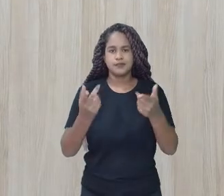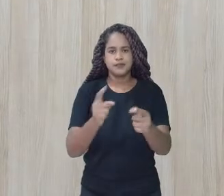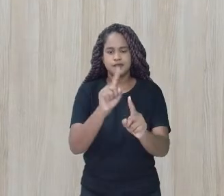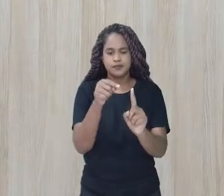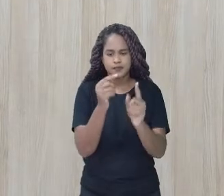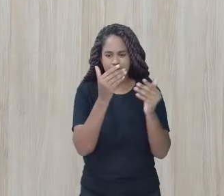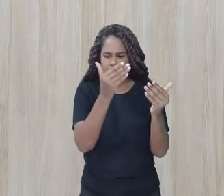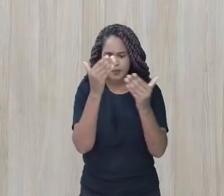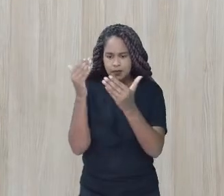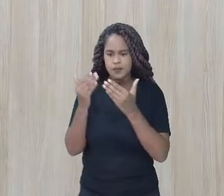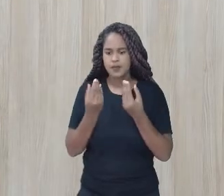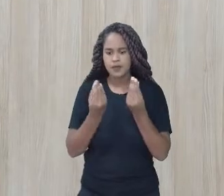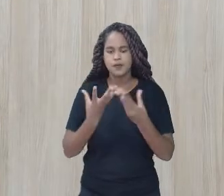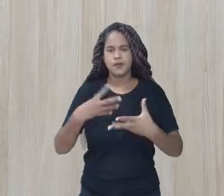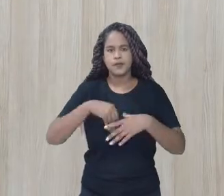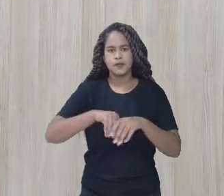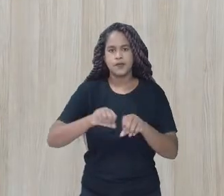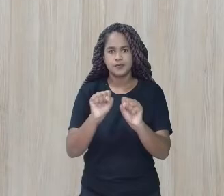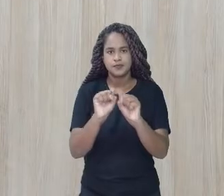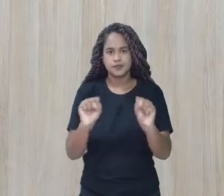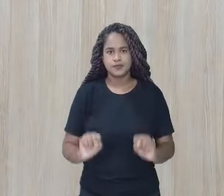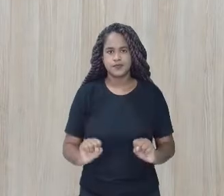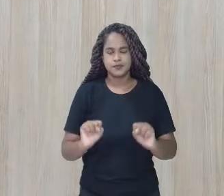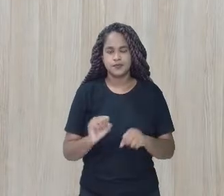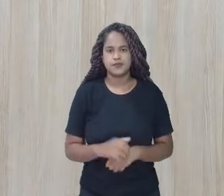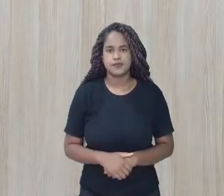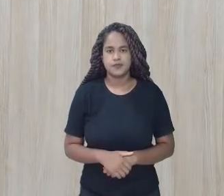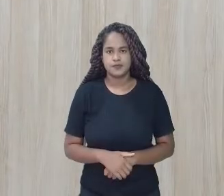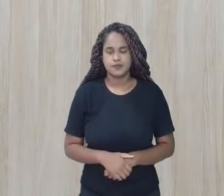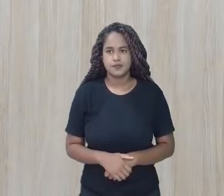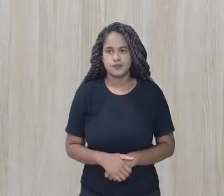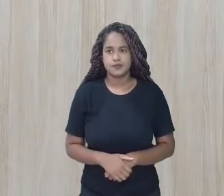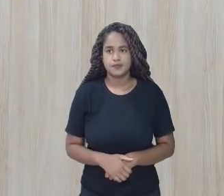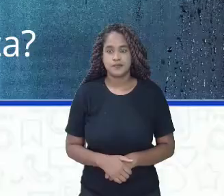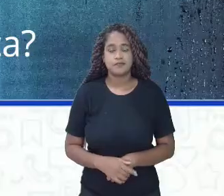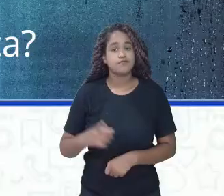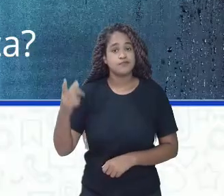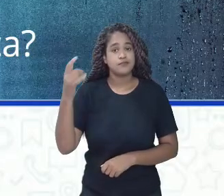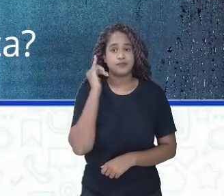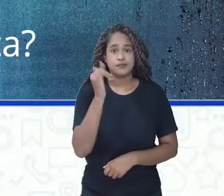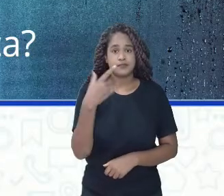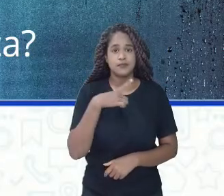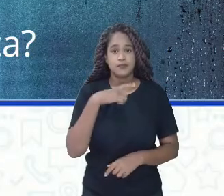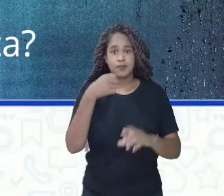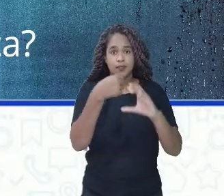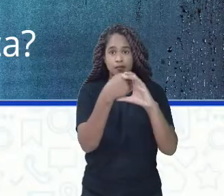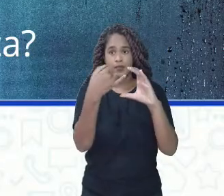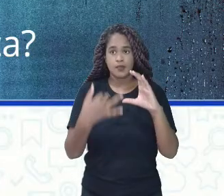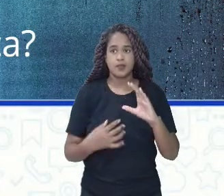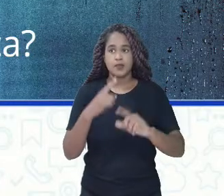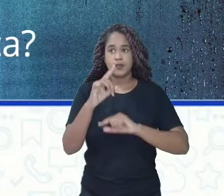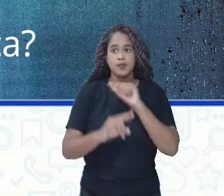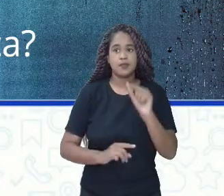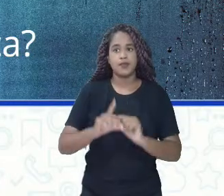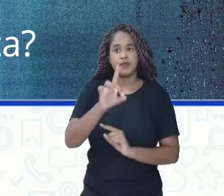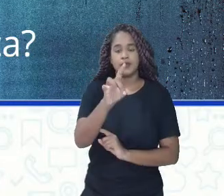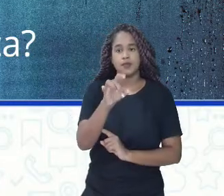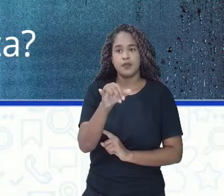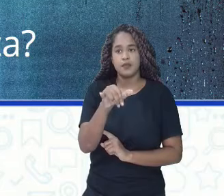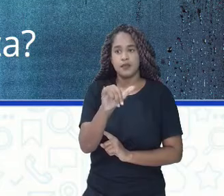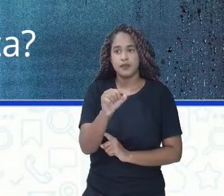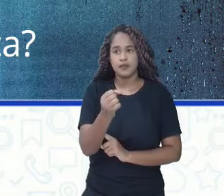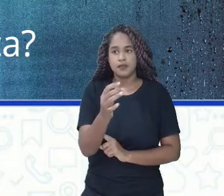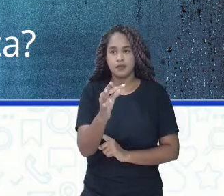questionar toda essa estrutura. E essa narrativa ela apresenta a característica de ser uma distopia. Você aí